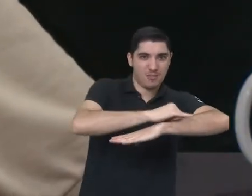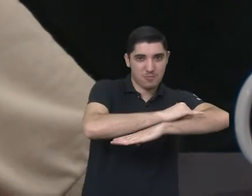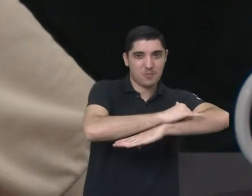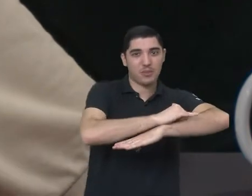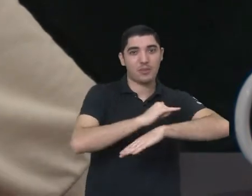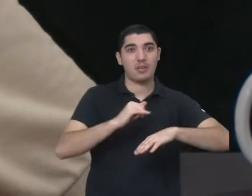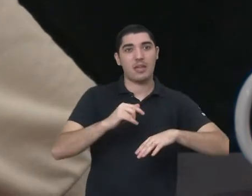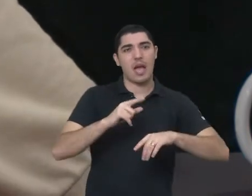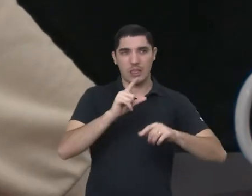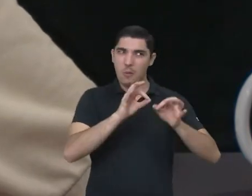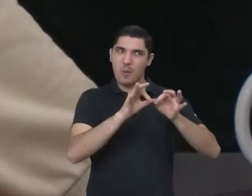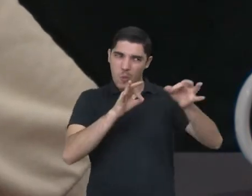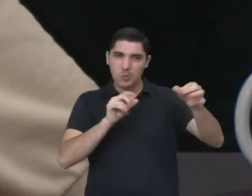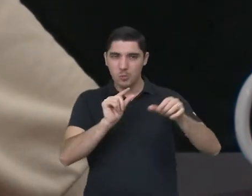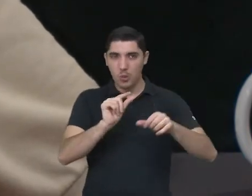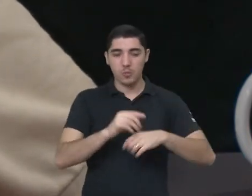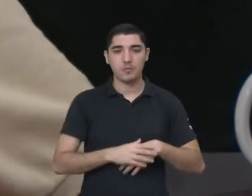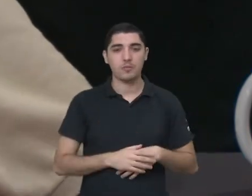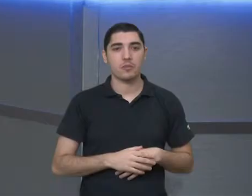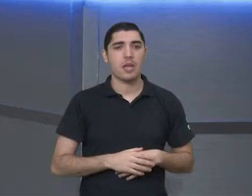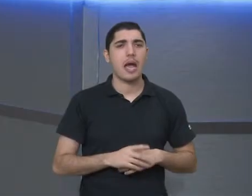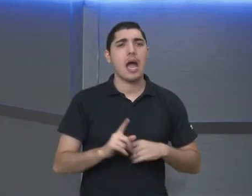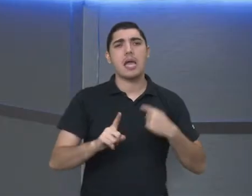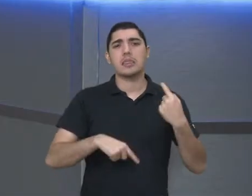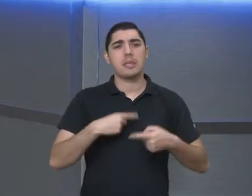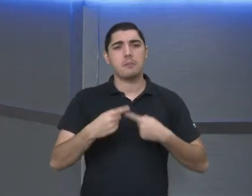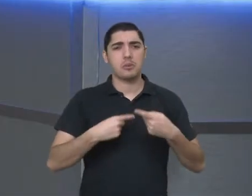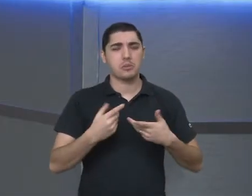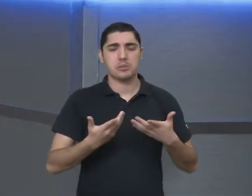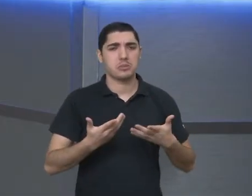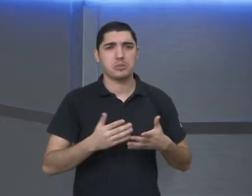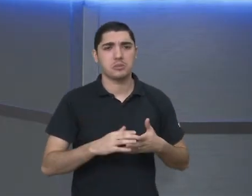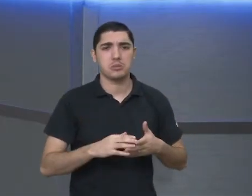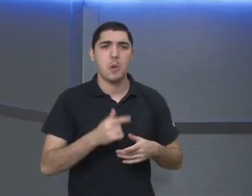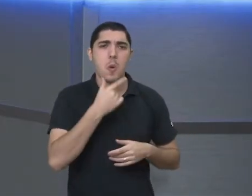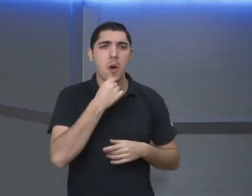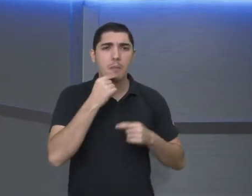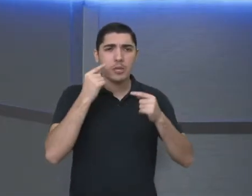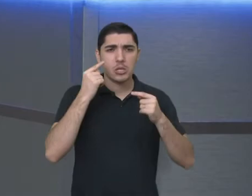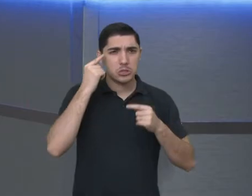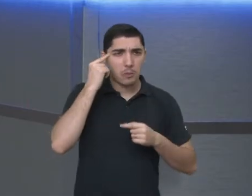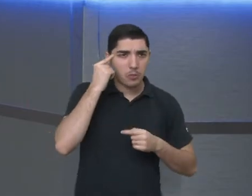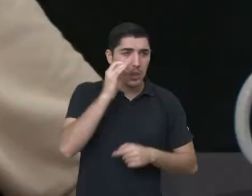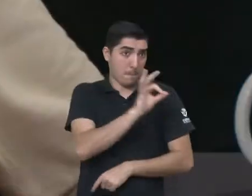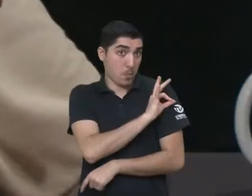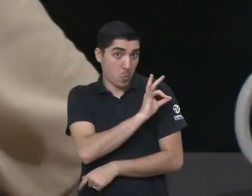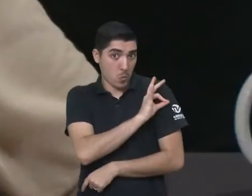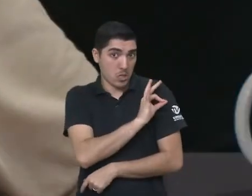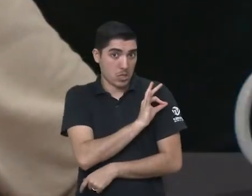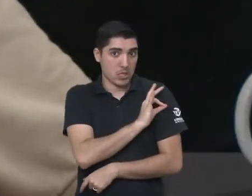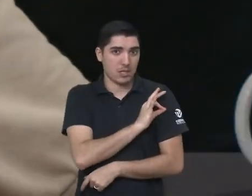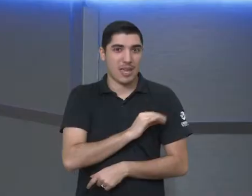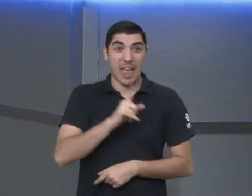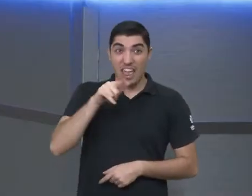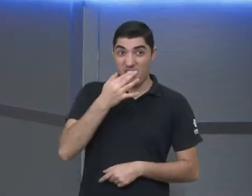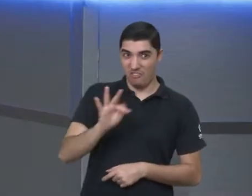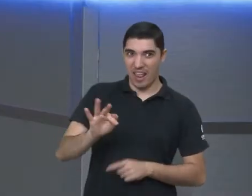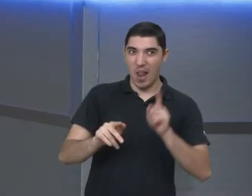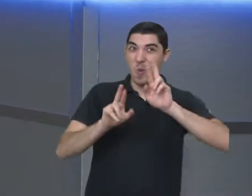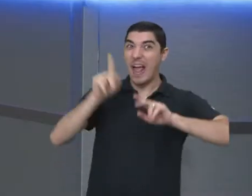Estamos de volta, agora sim. Me conta a história do Papa. Então vamos lá, bloco 3, é bloco. Bloco, não